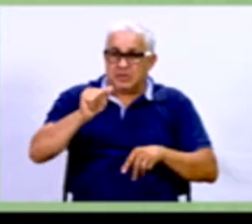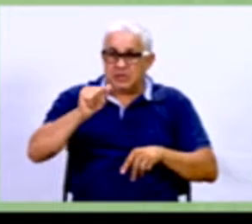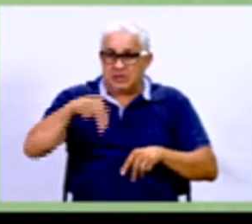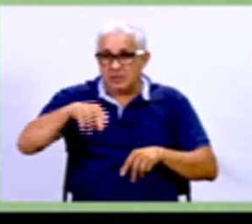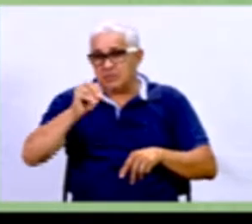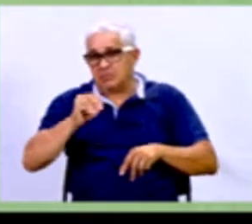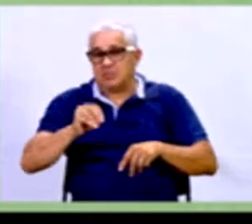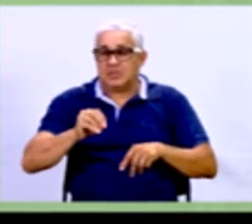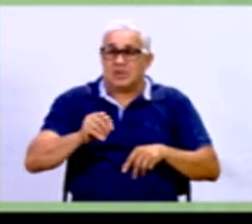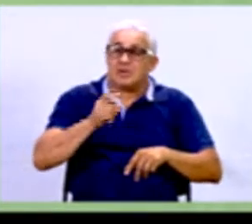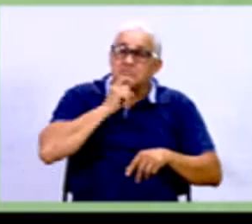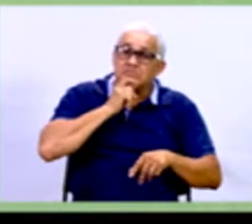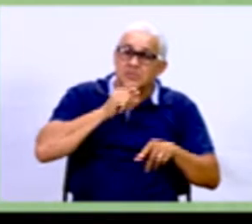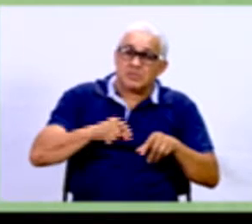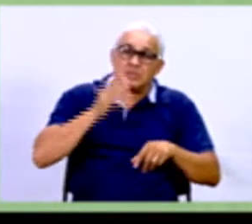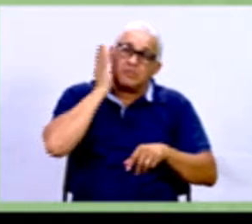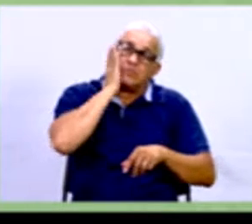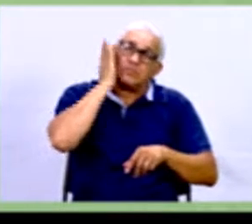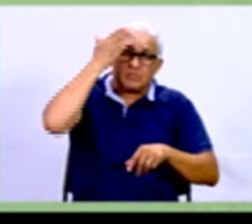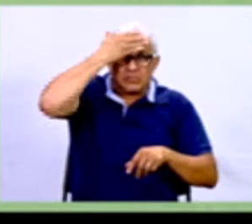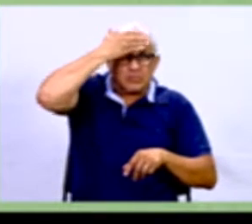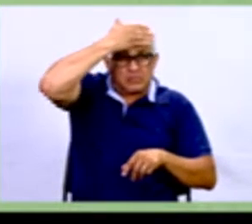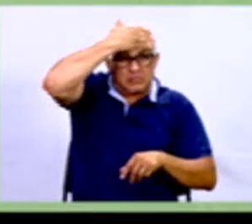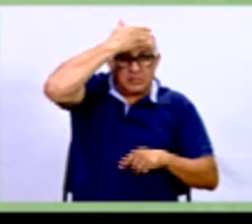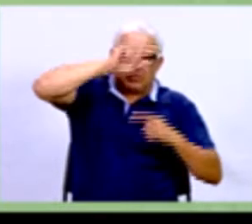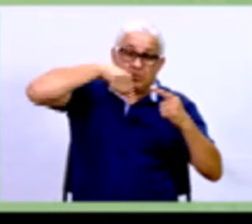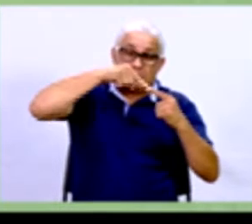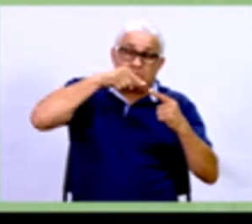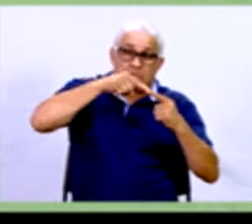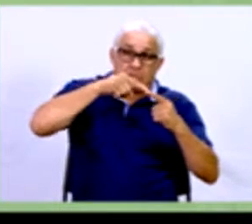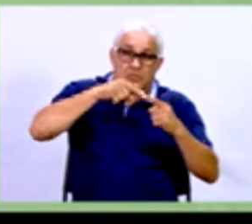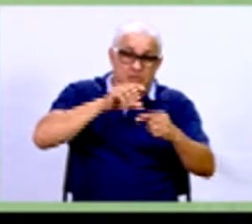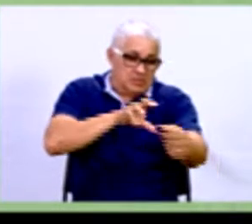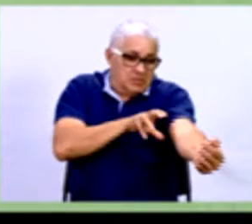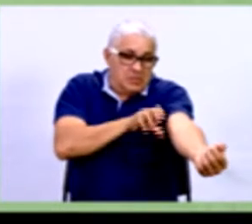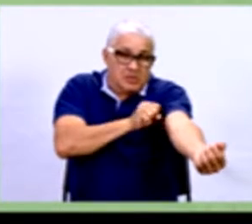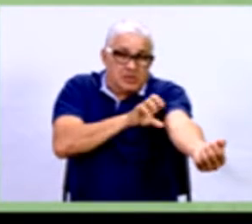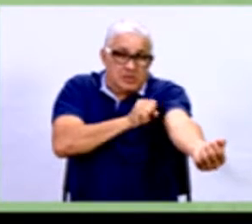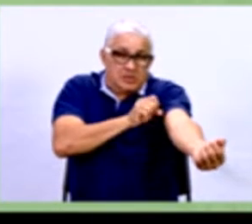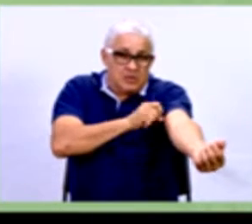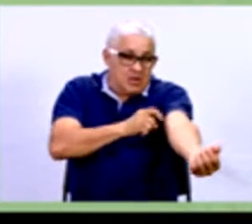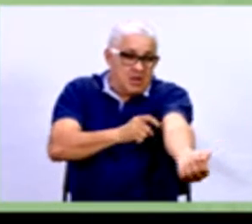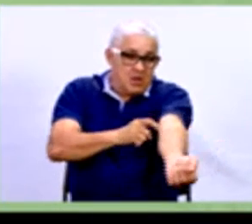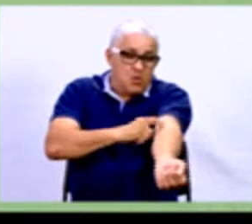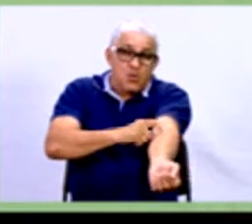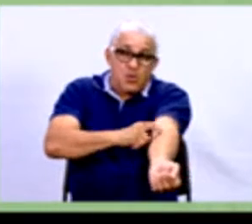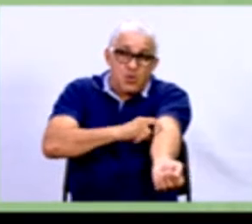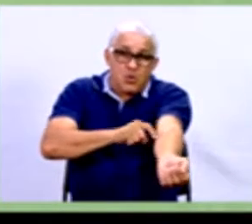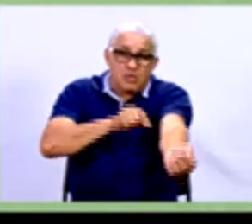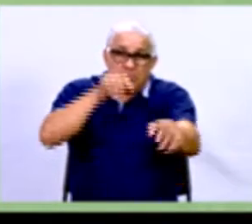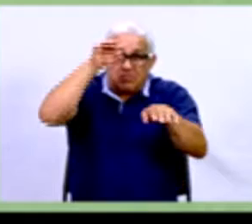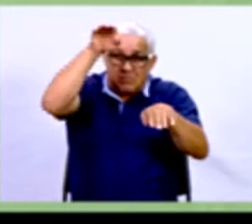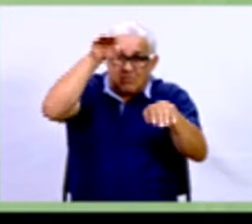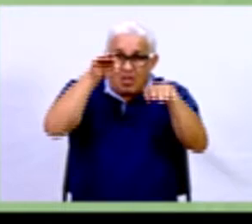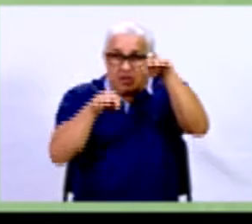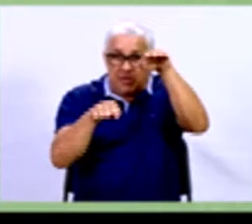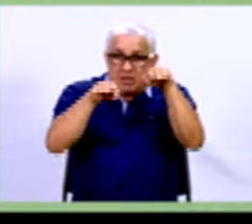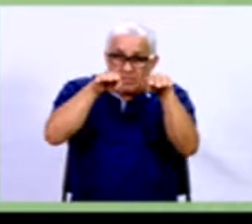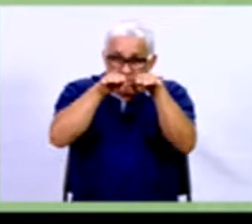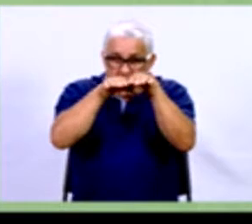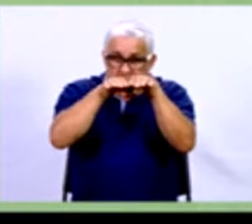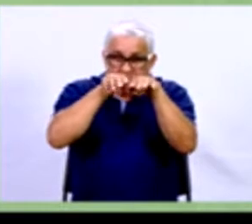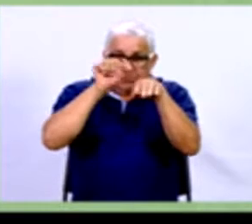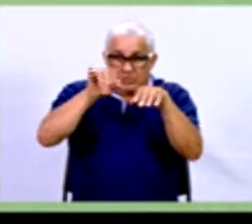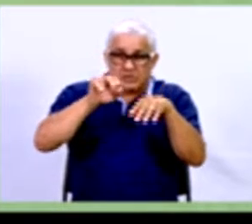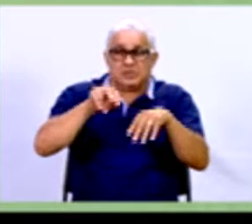e principalmente na testa. O grande objetivo é fazer com que a pressão, a circulação sanguínea seja equilibrada. Se o desmaio durar